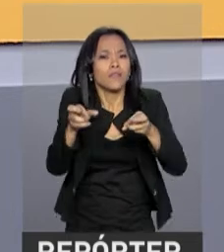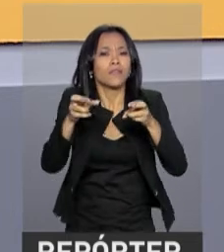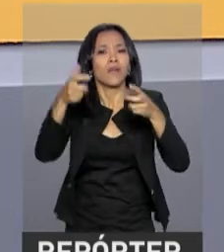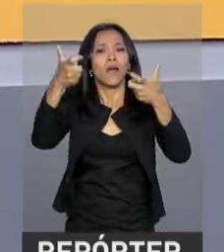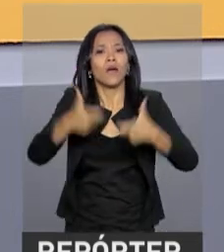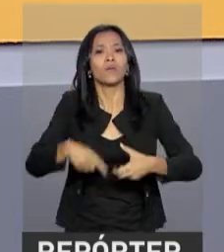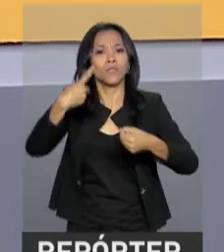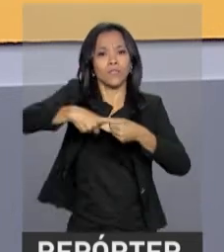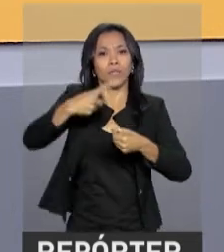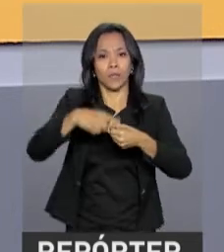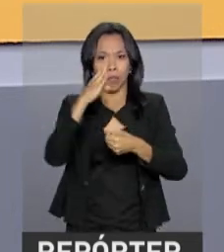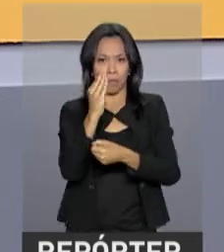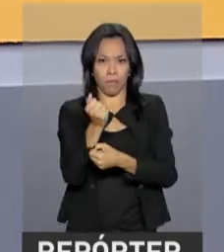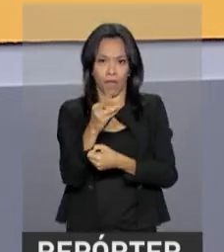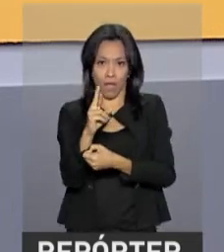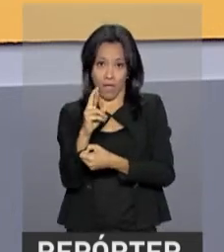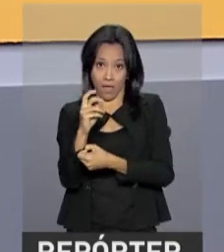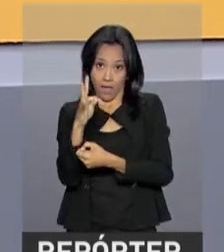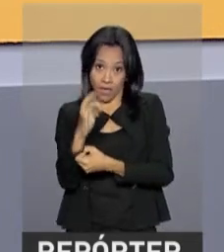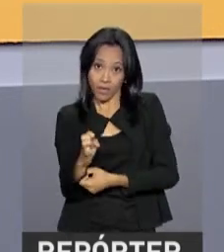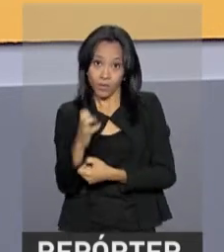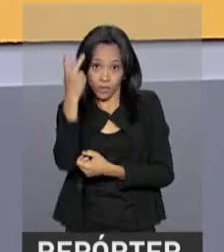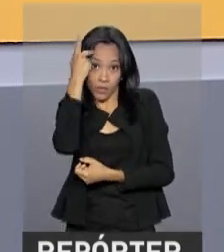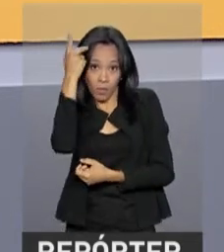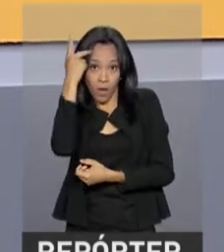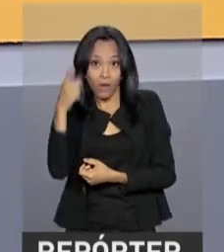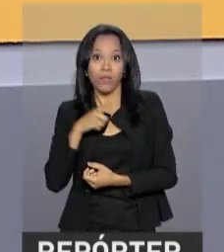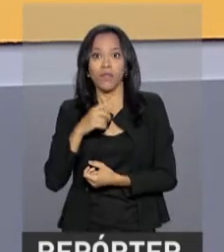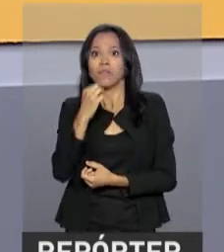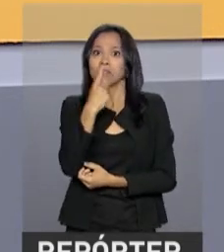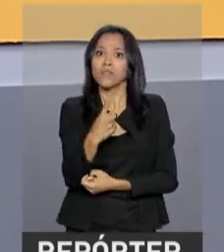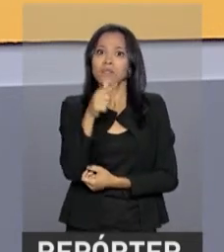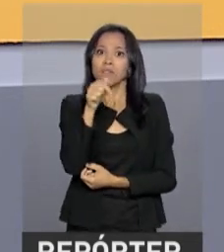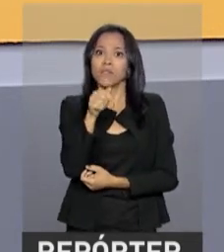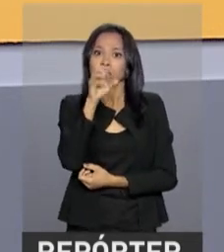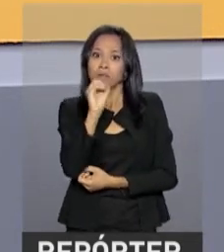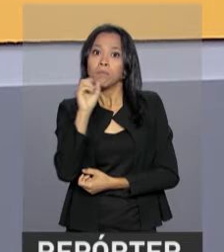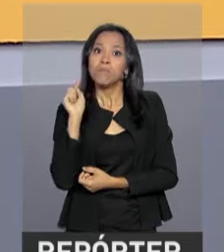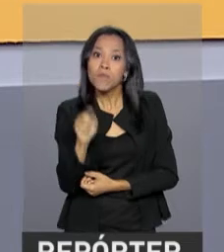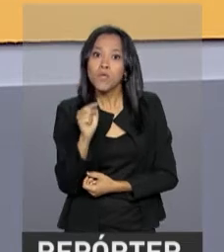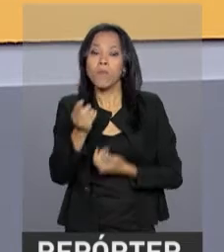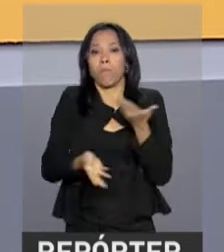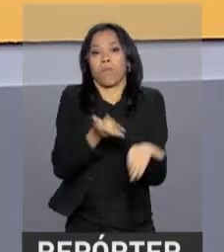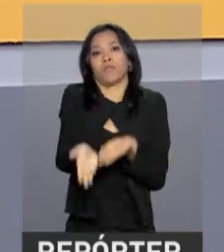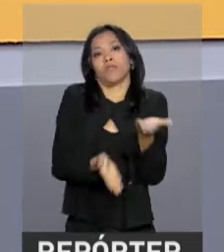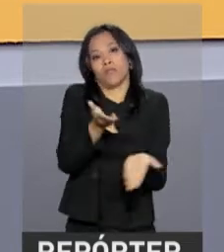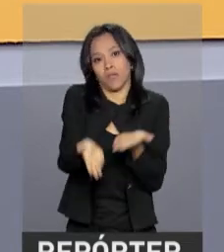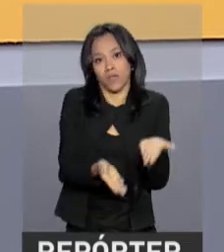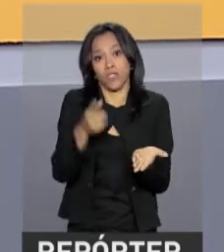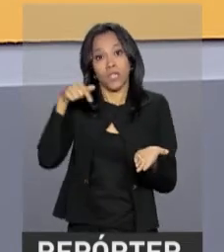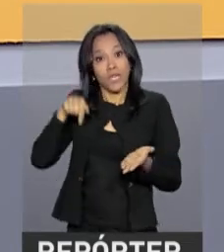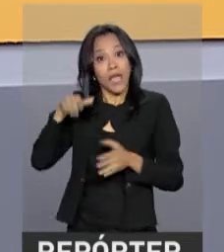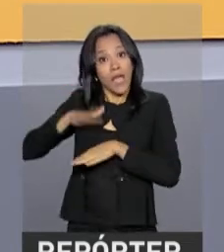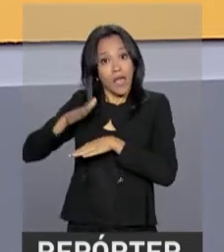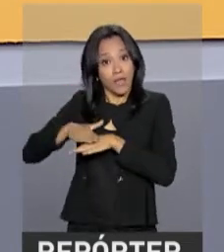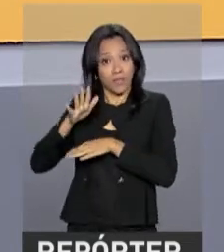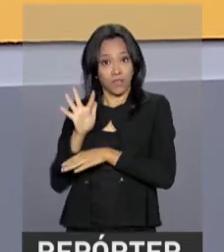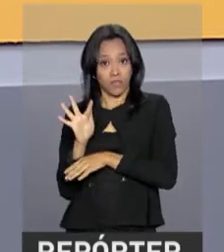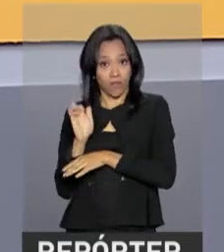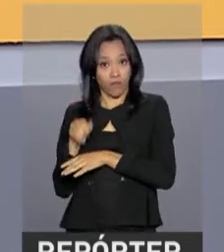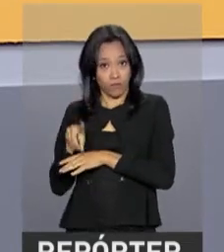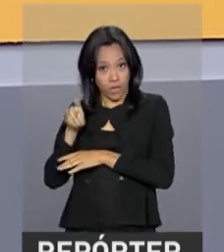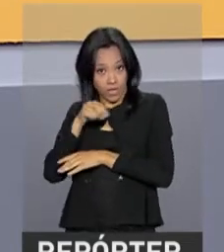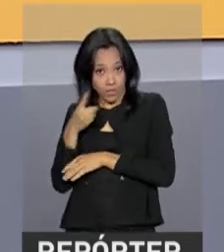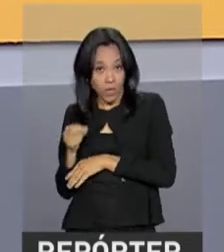no ano passado mais de 170 mil pacientes de duas mil cidades do país ea fundação pio 12 que mantém esse hospital inaugurou